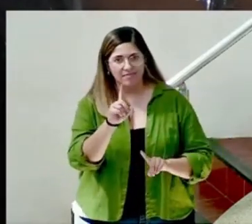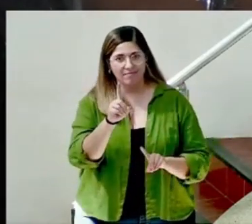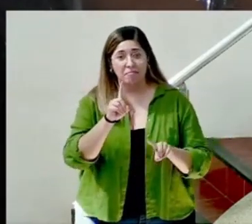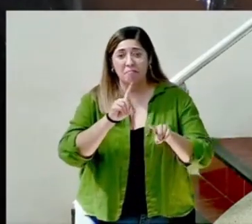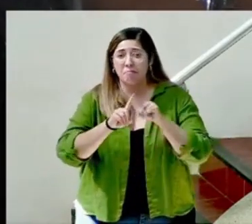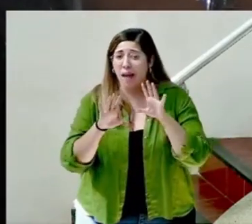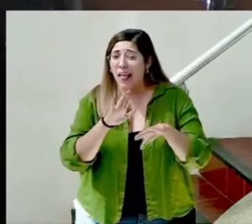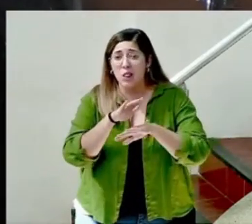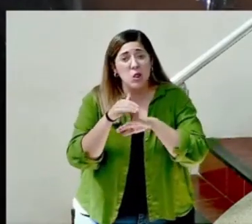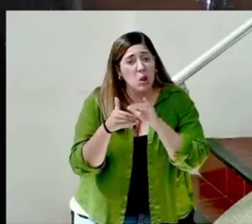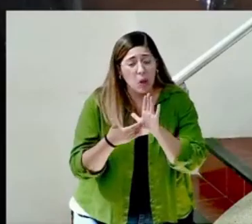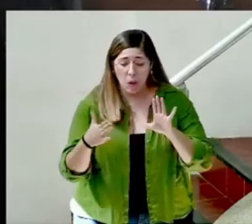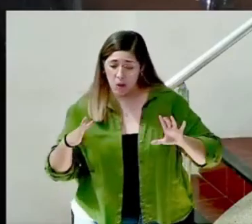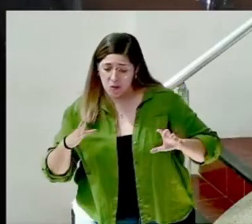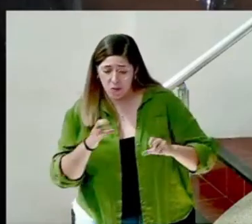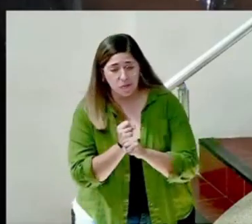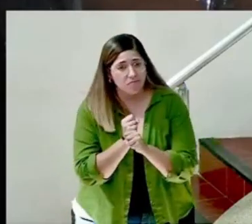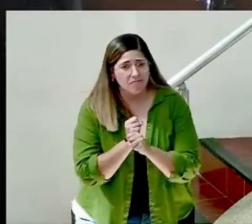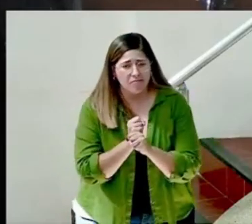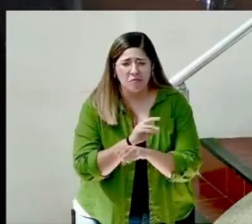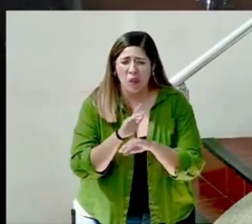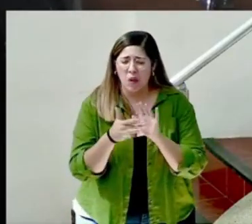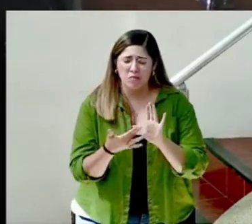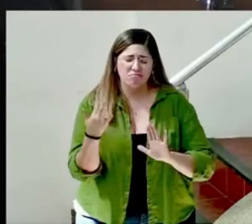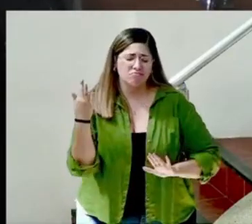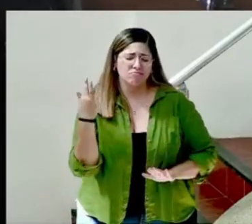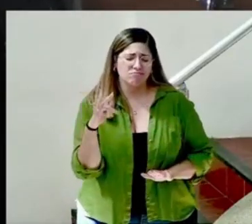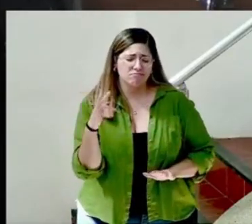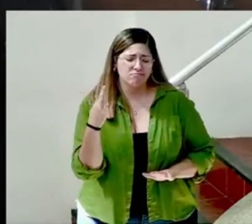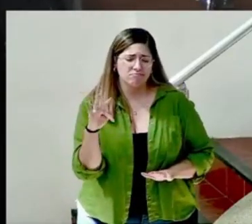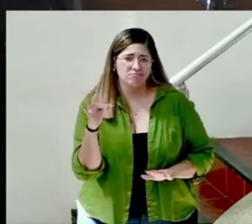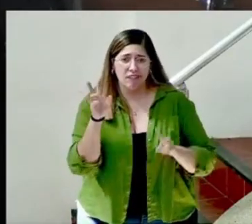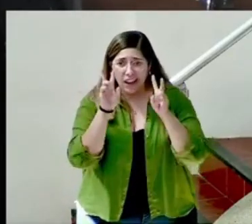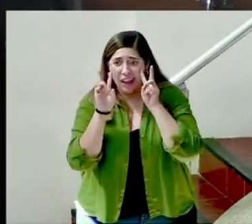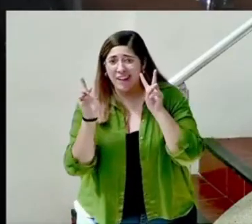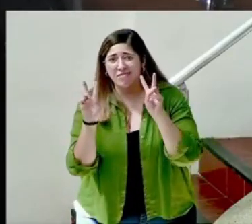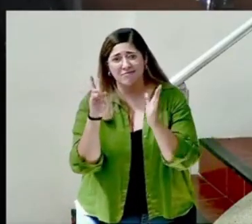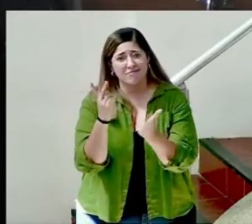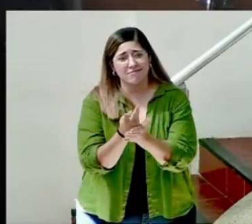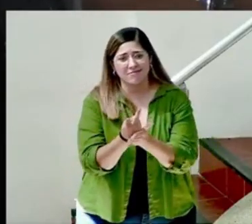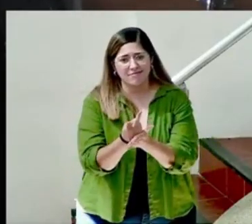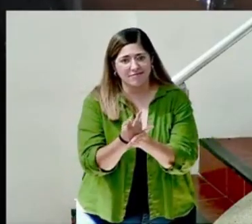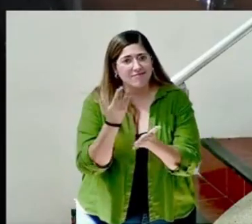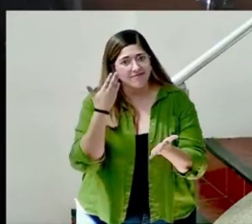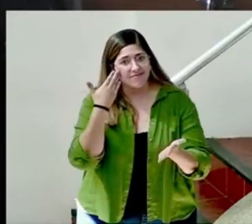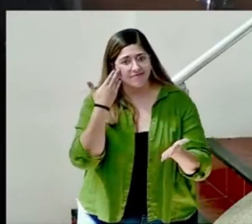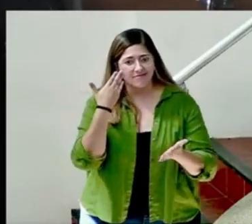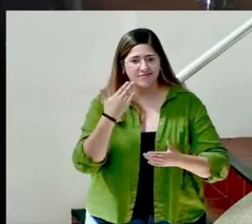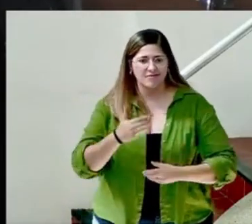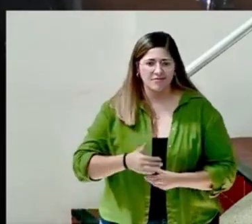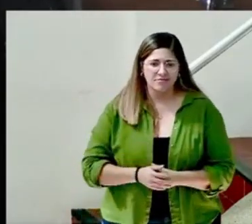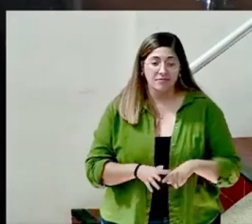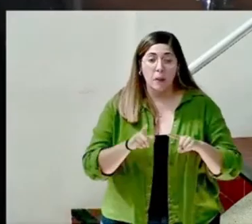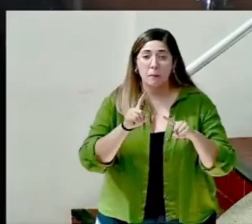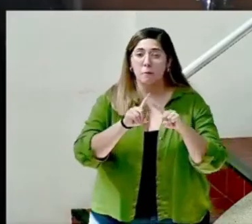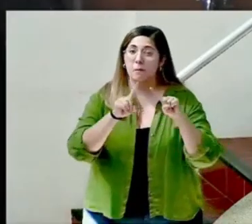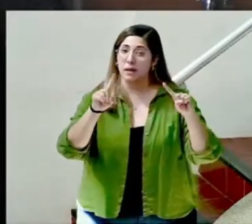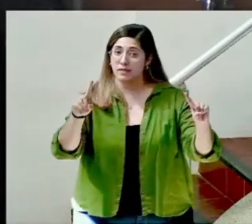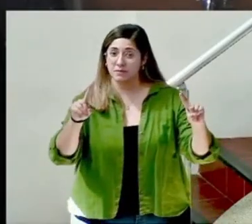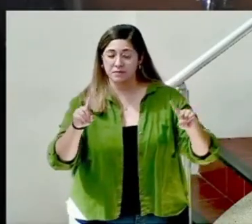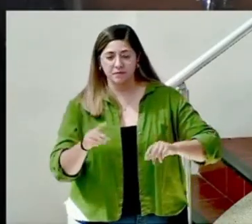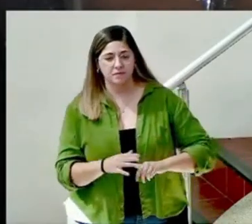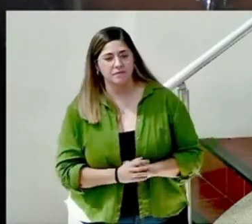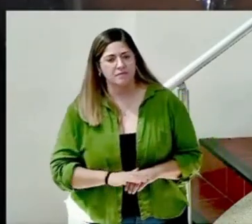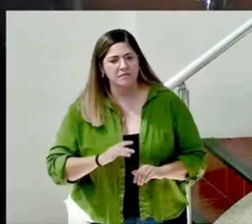sua vida serão afetadas por essa forma de enxergar a vida. Mas, se os seus